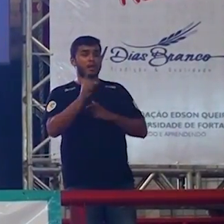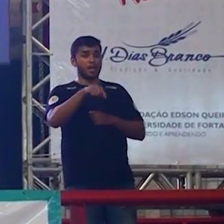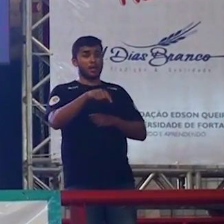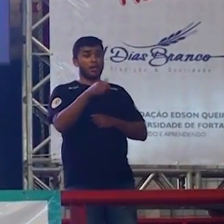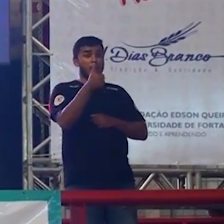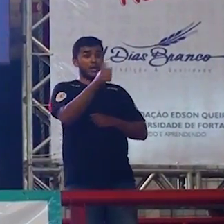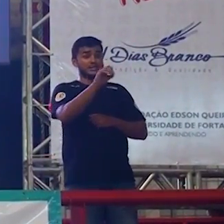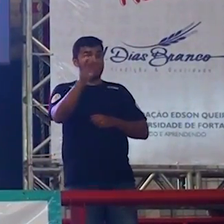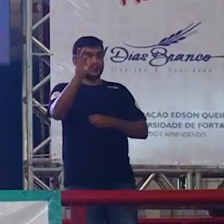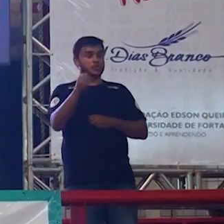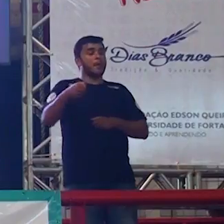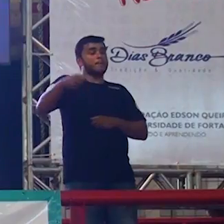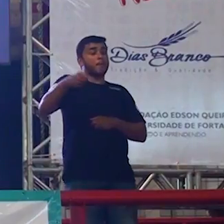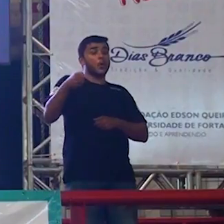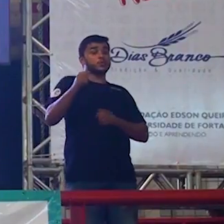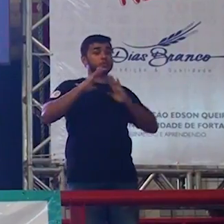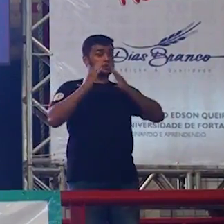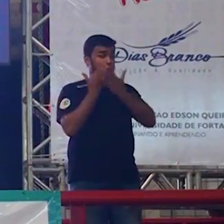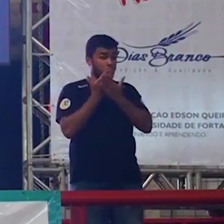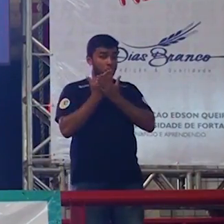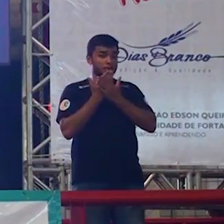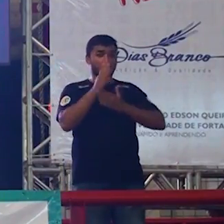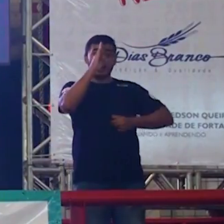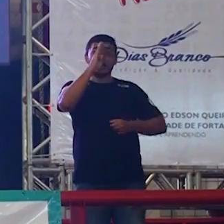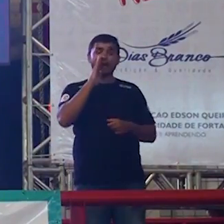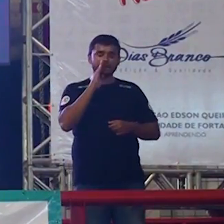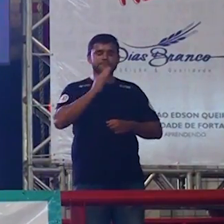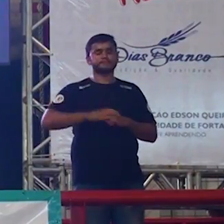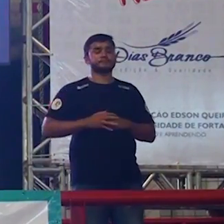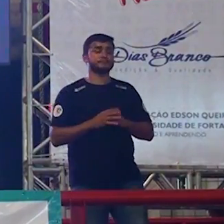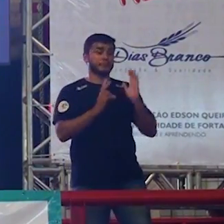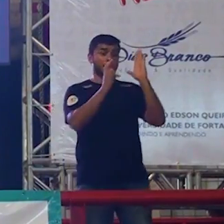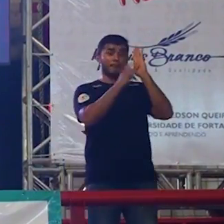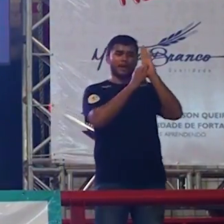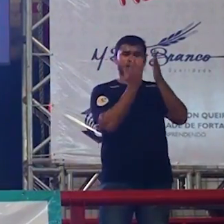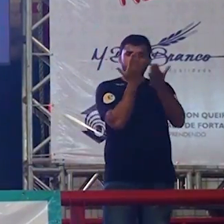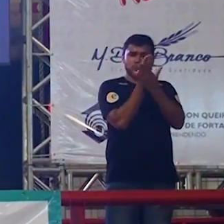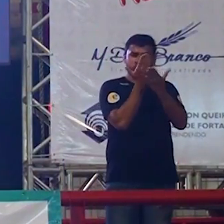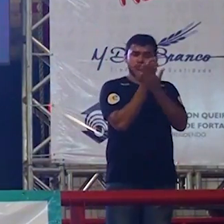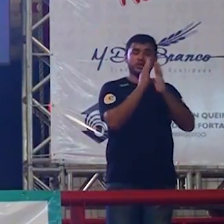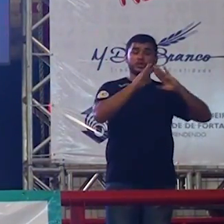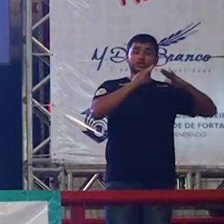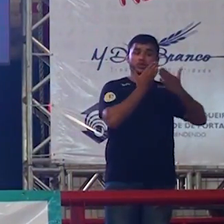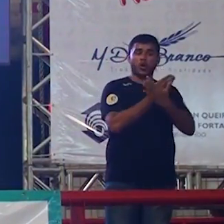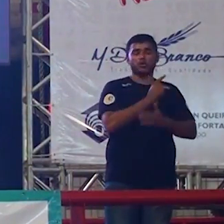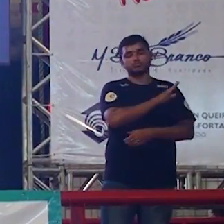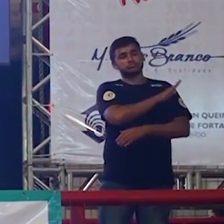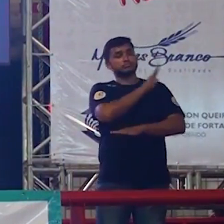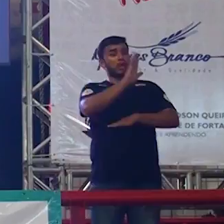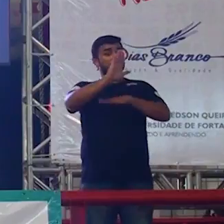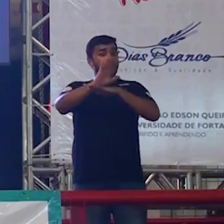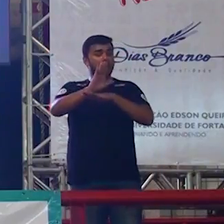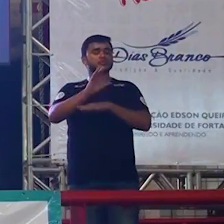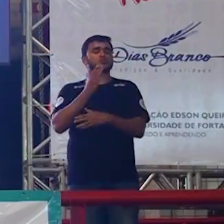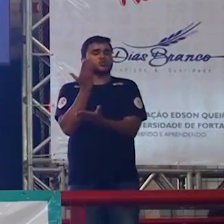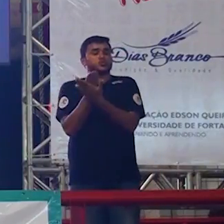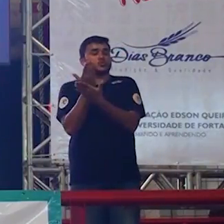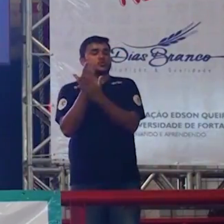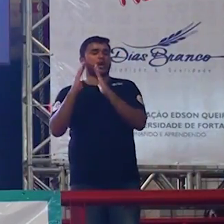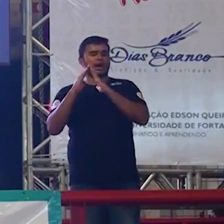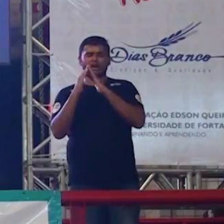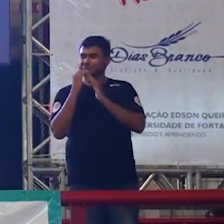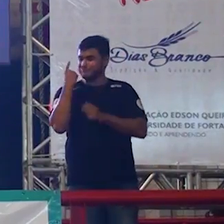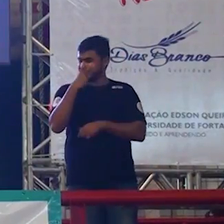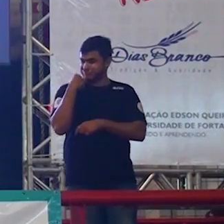Fortaleza. Ela estudava pela manhã, chegava em casa, começava a estudar em torno de 2 horas da tarde, e até 10 horas, todo